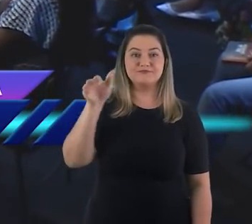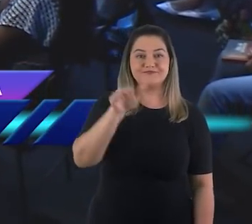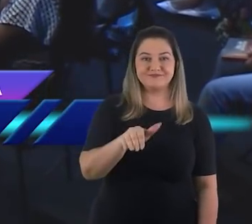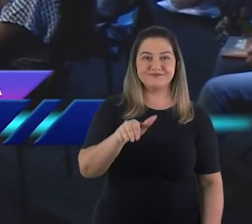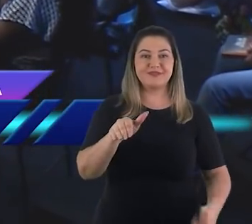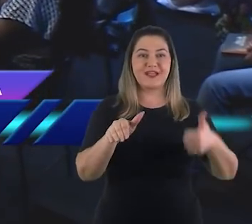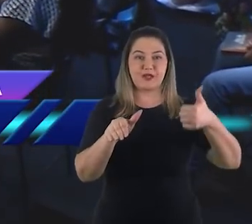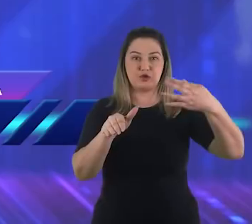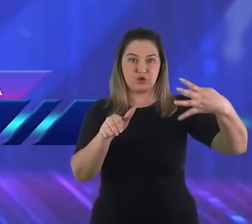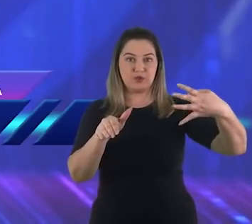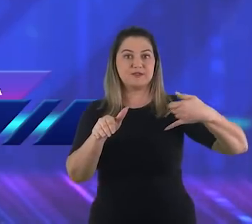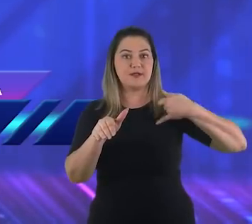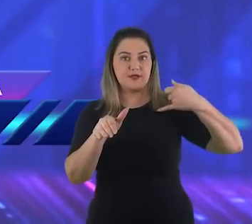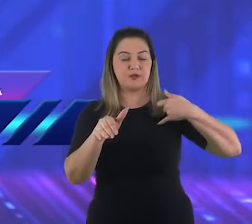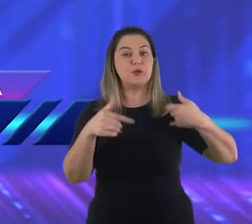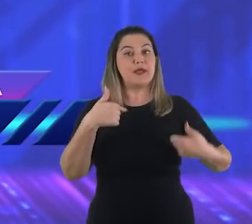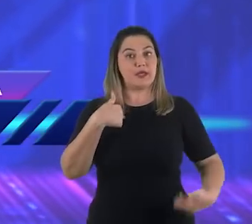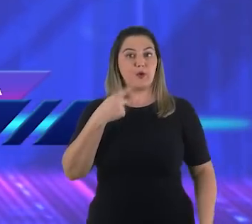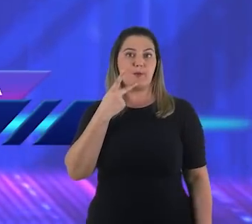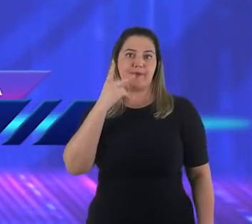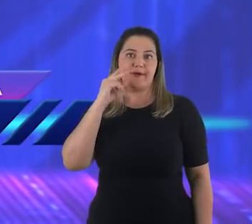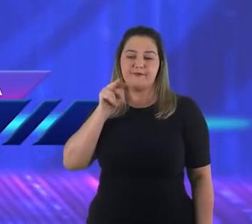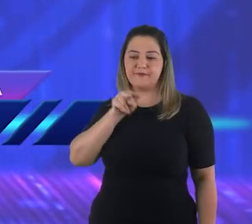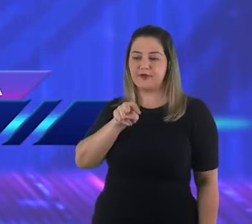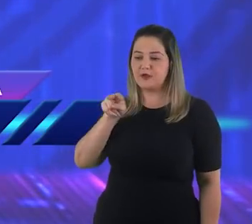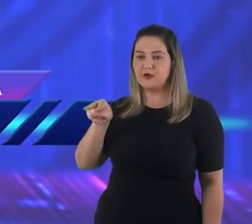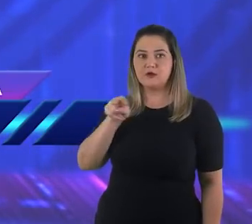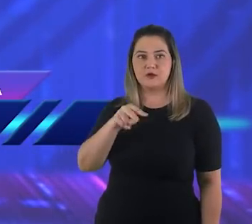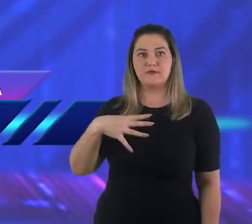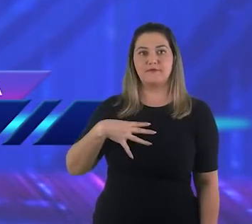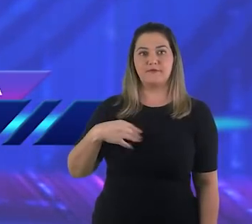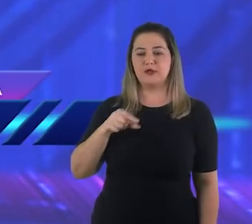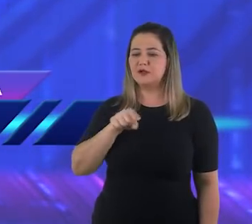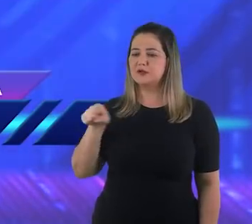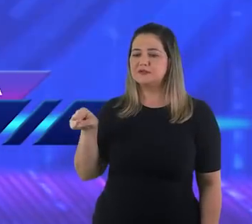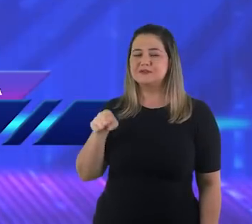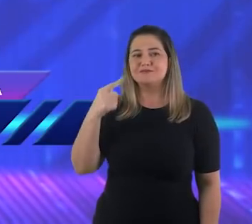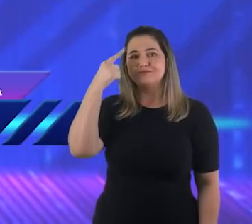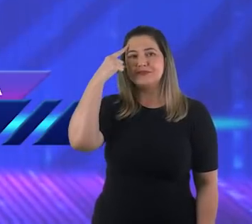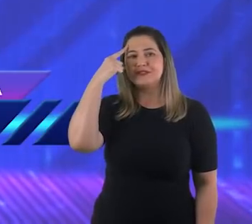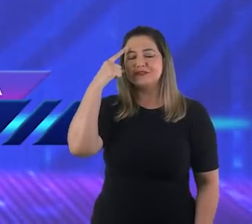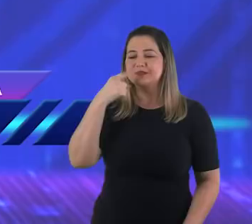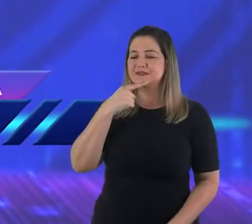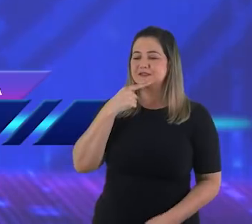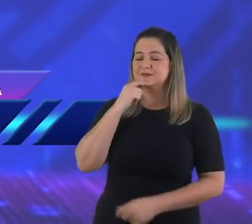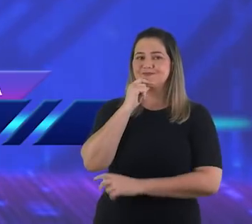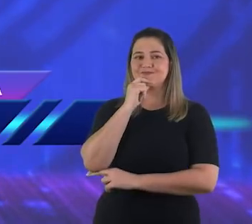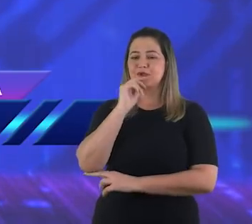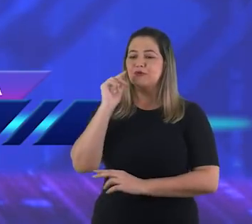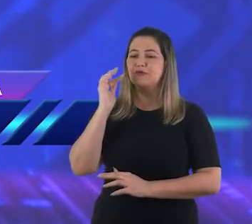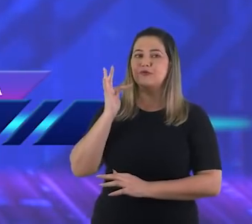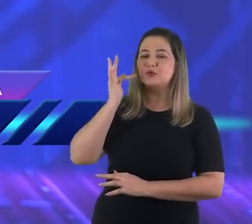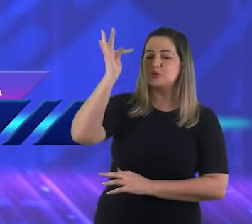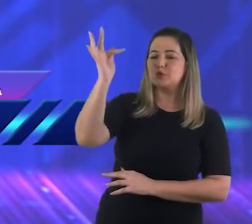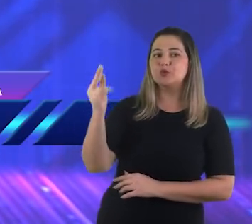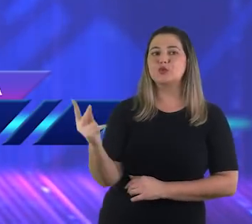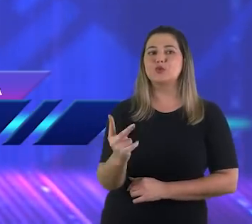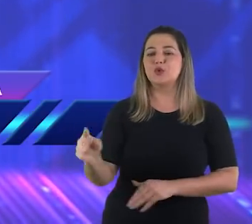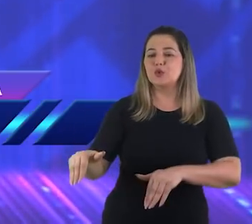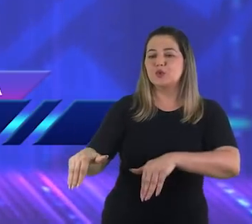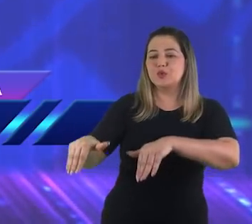14 anos. E quando eu olho para as minhas filhas, eu me pergunto, que mundo as minhas filhas